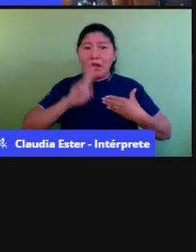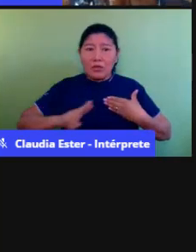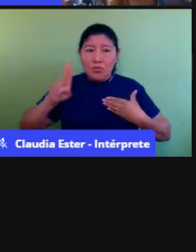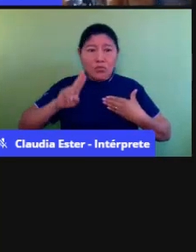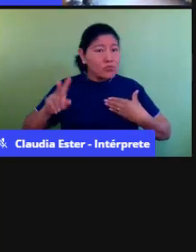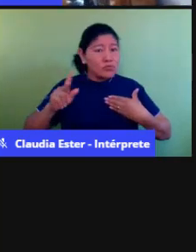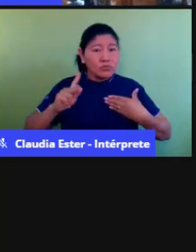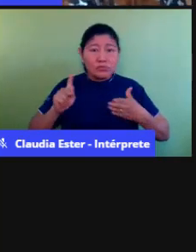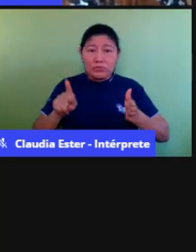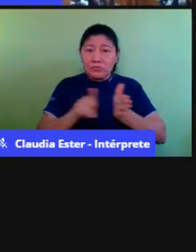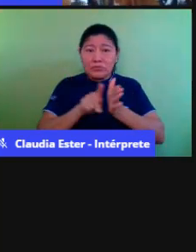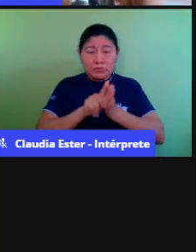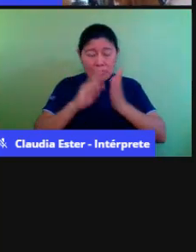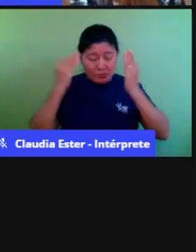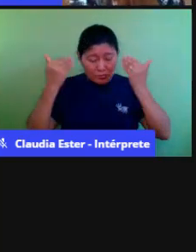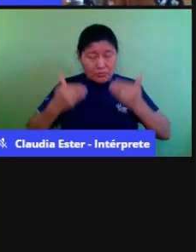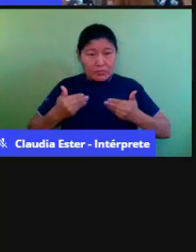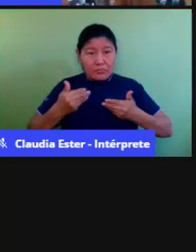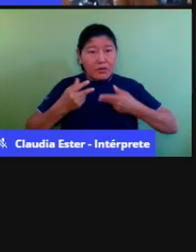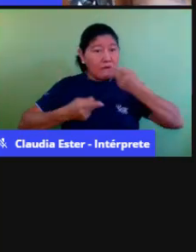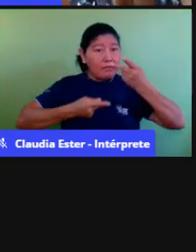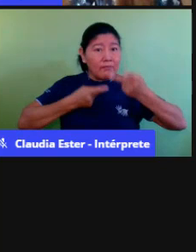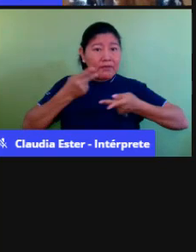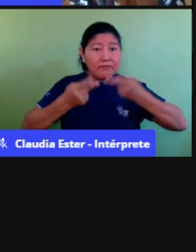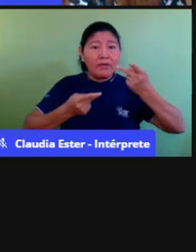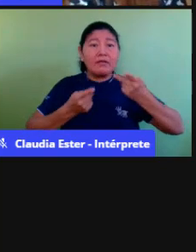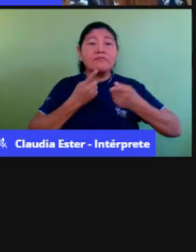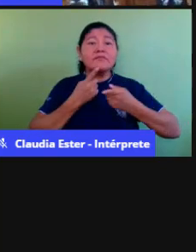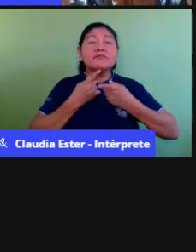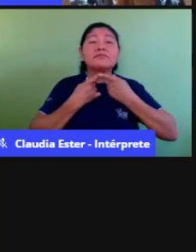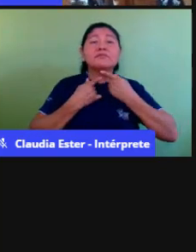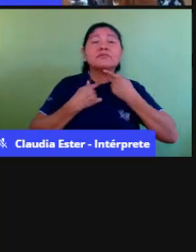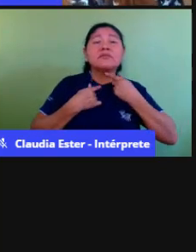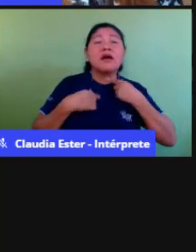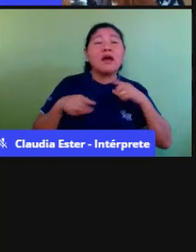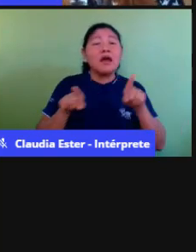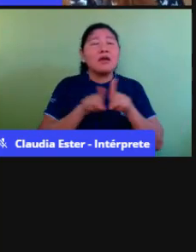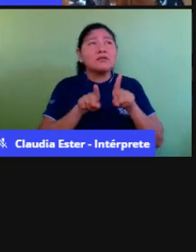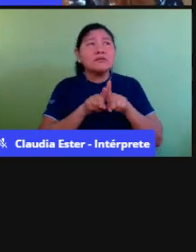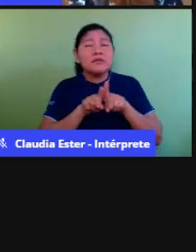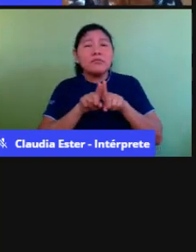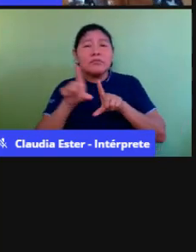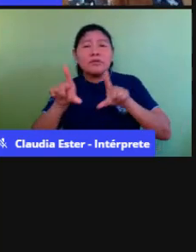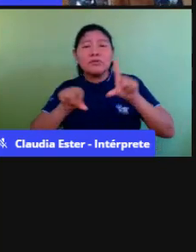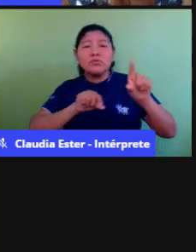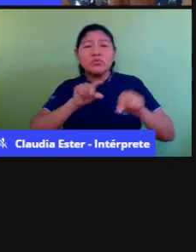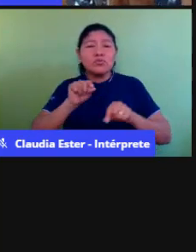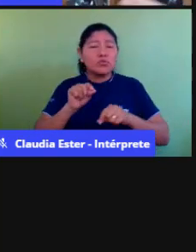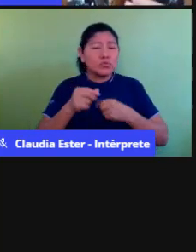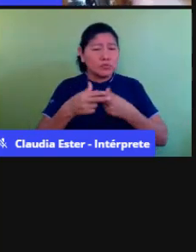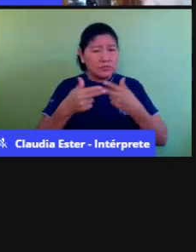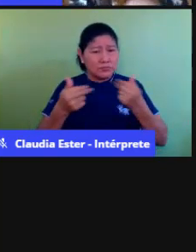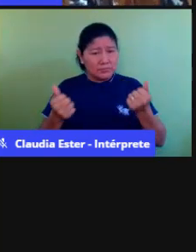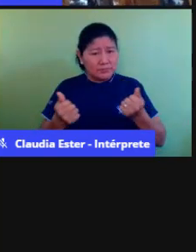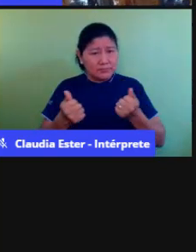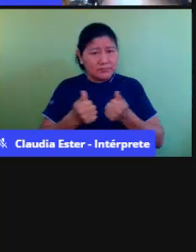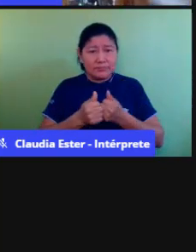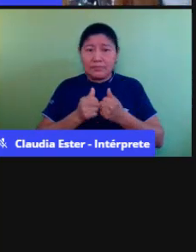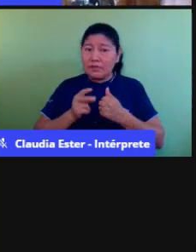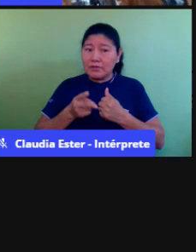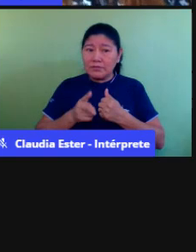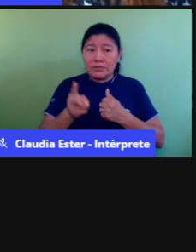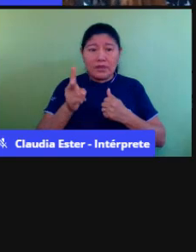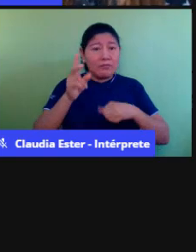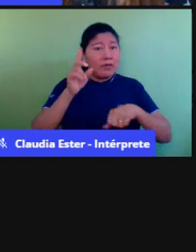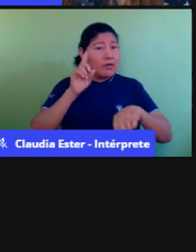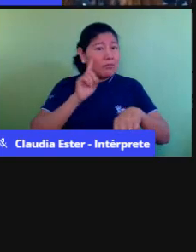elas manifestarem as suas vontades, os seus desejos. Então elas estão sempre se expressando. E aí, a partir do momento que